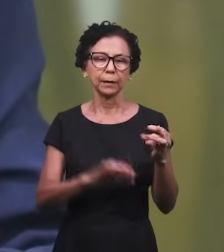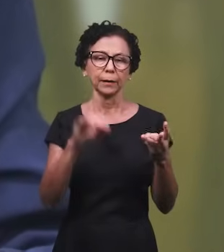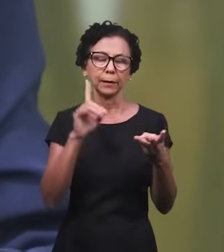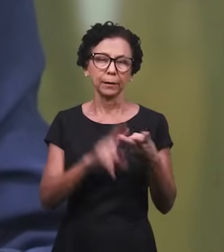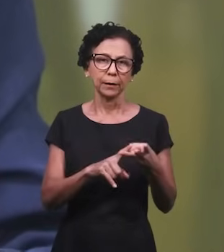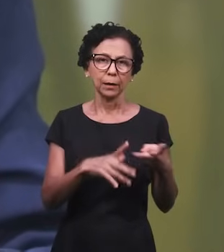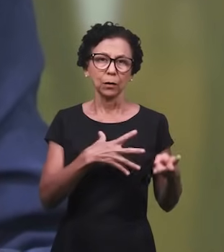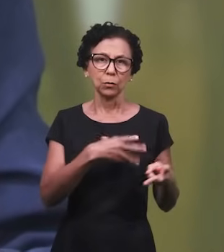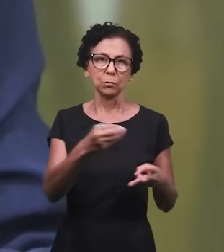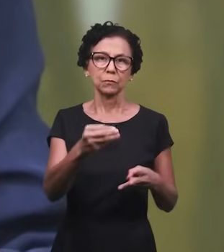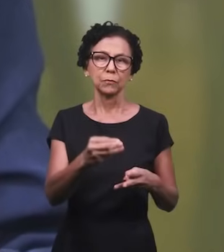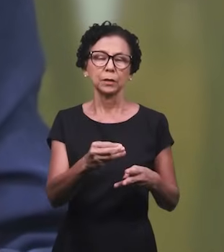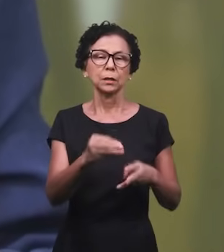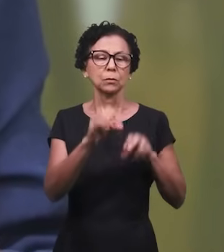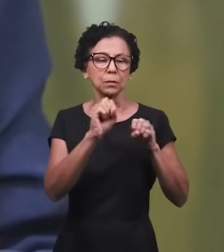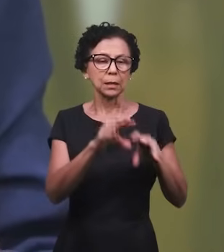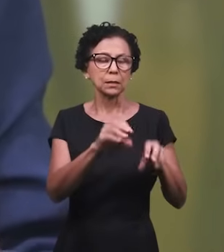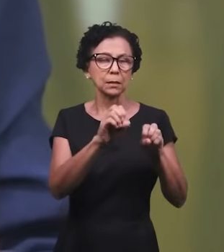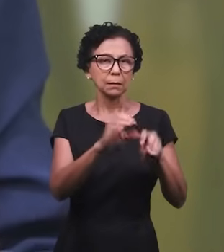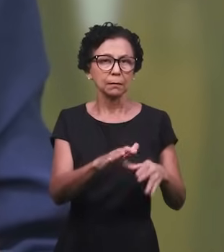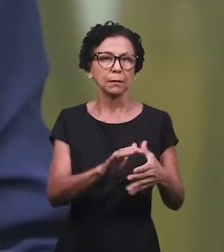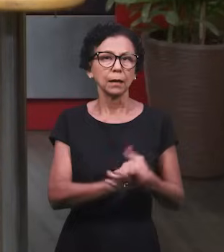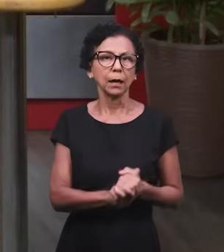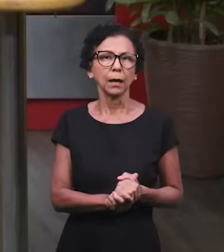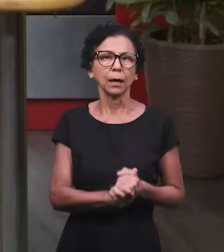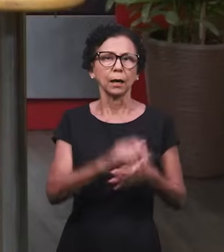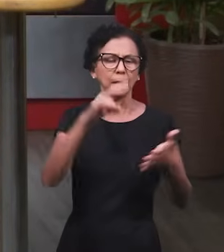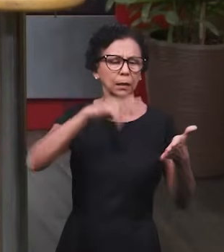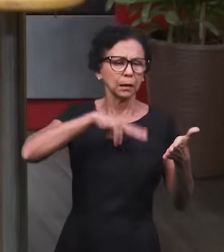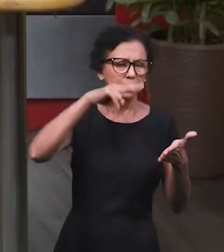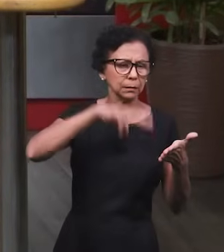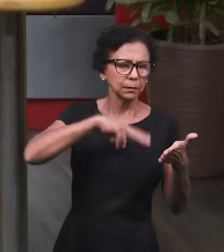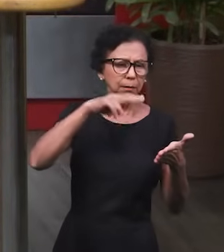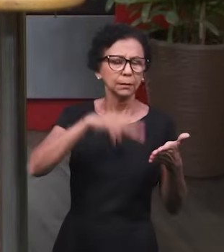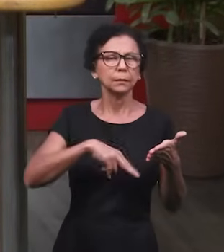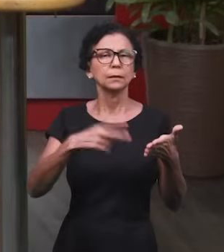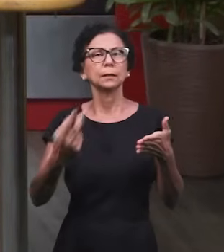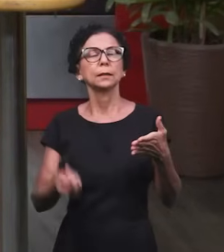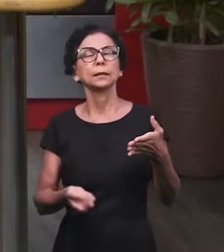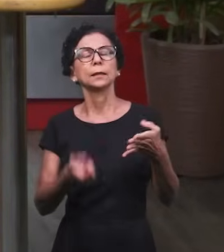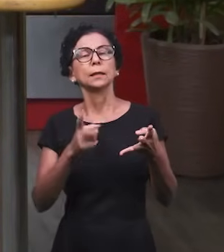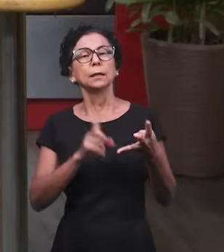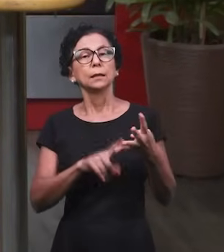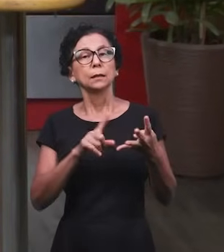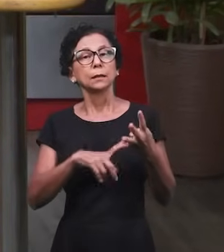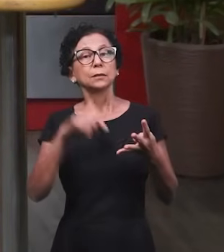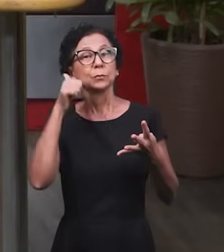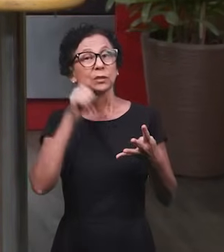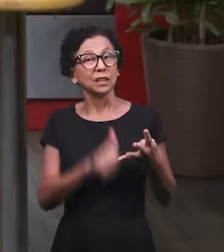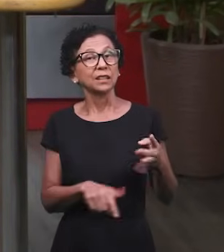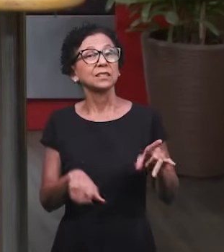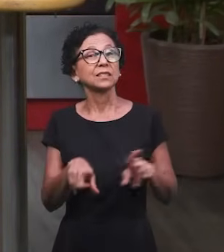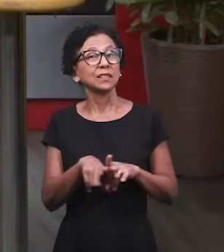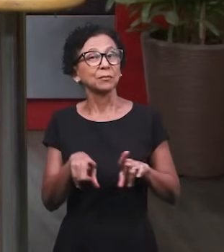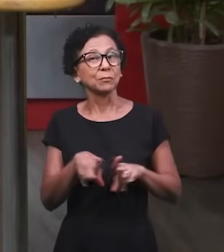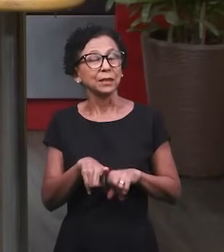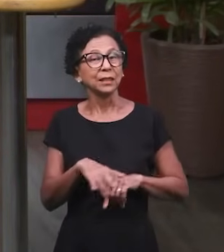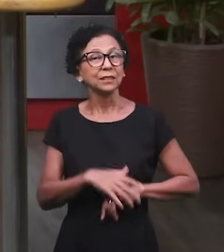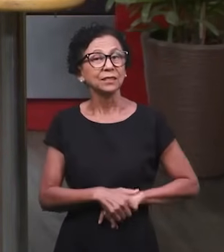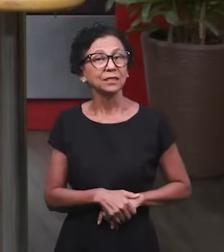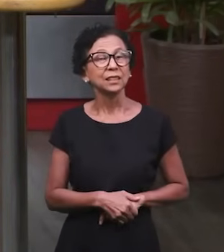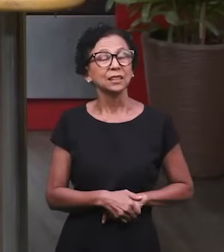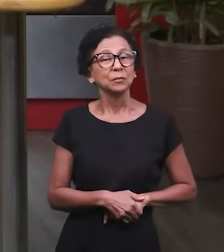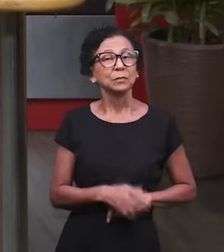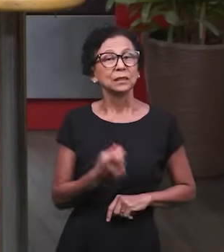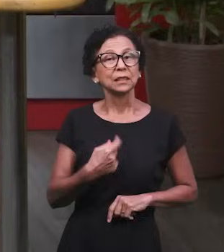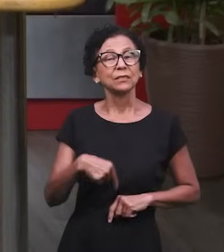ensinar pros filos educação educação é é a leitura de ler tudo as mulher tinha ensinar el elas ainda tinham que fazer outra coisa elas tinham que ajudar o marido